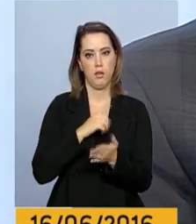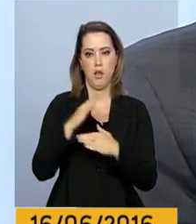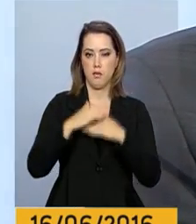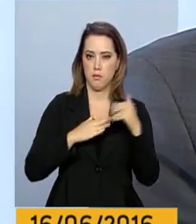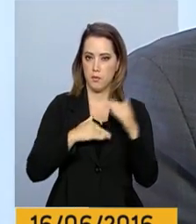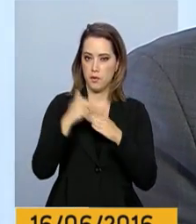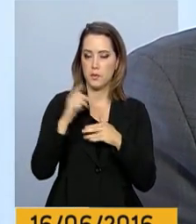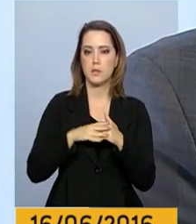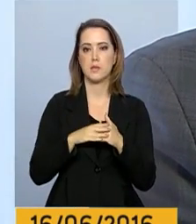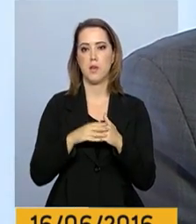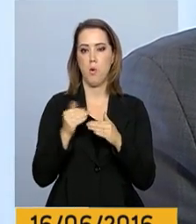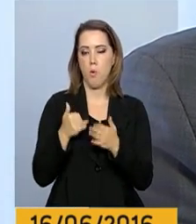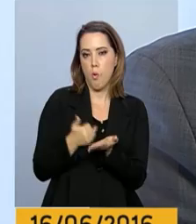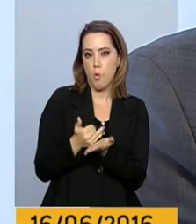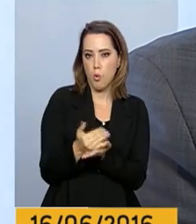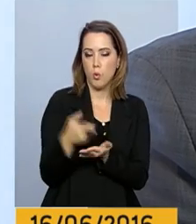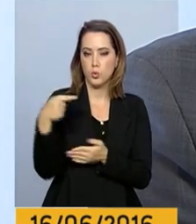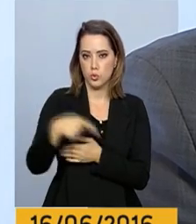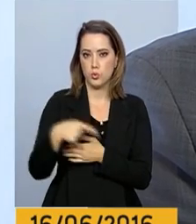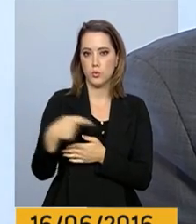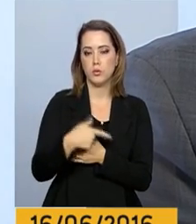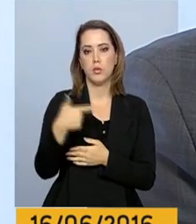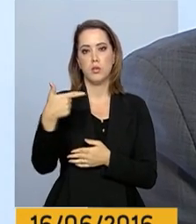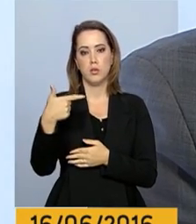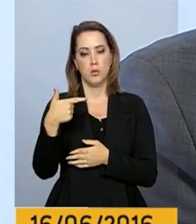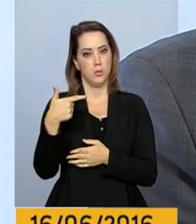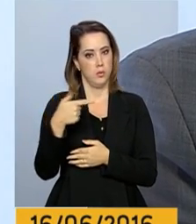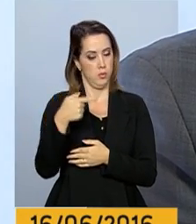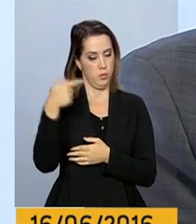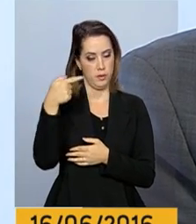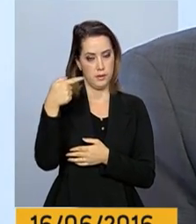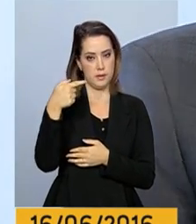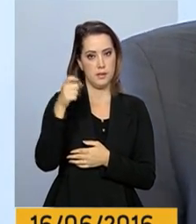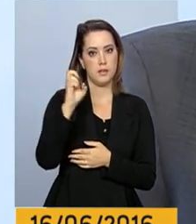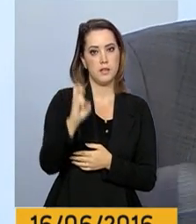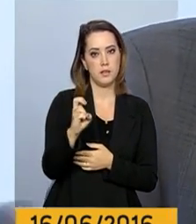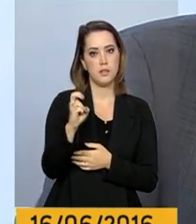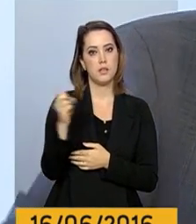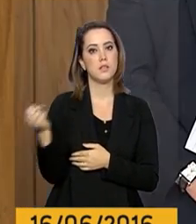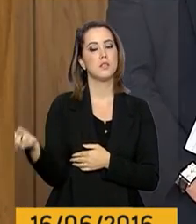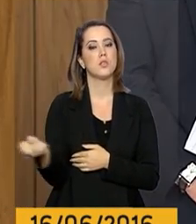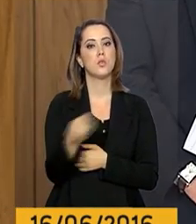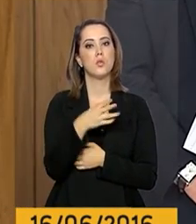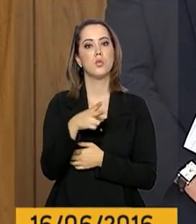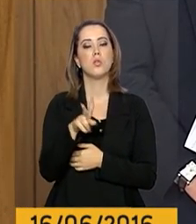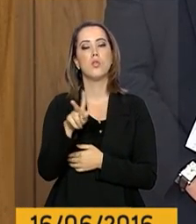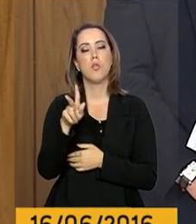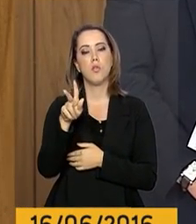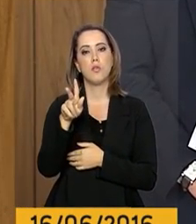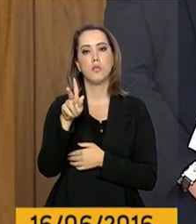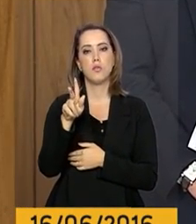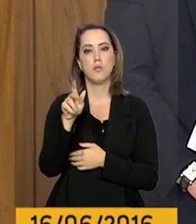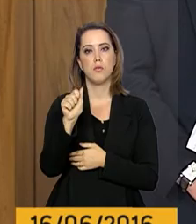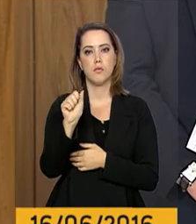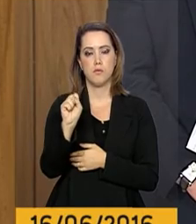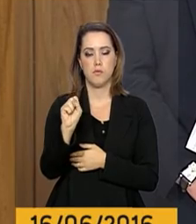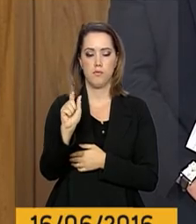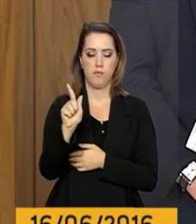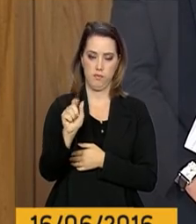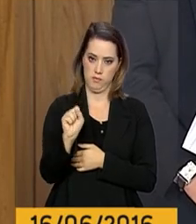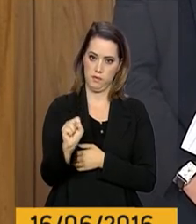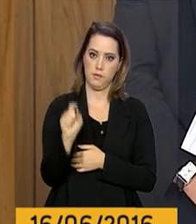Isso continua agora com essas 75 mil vagas ou muda, ministro? Não, não muda. Todas